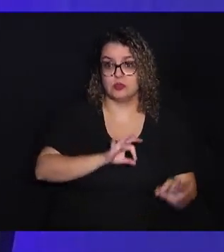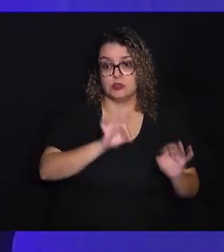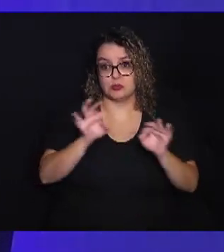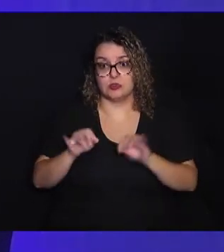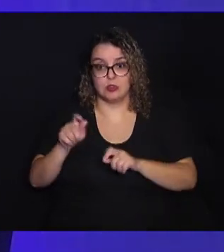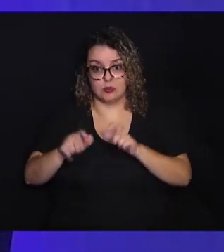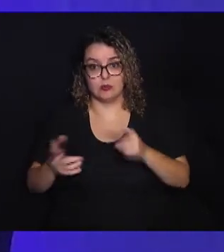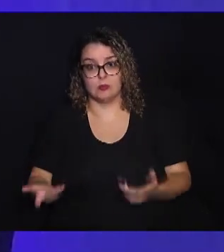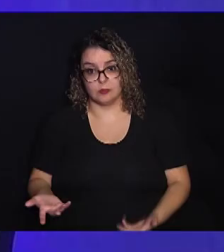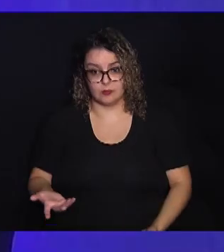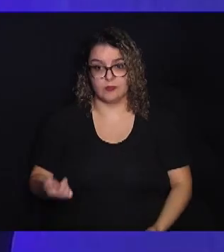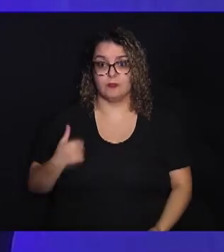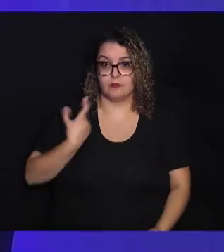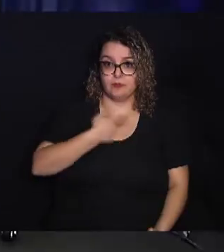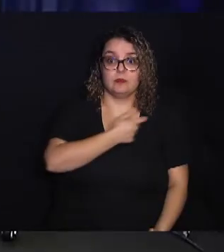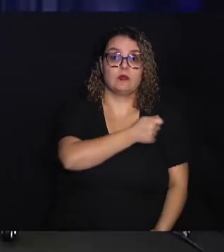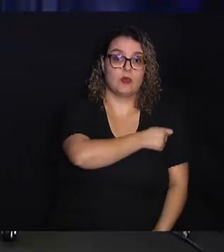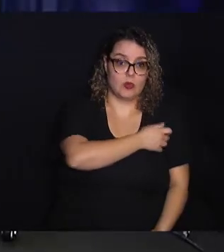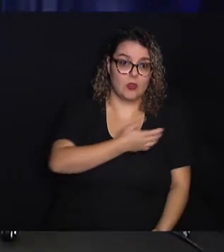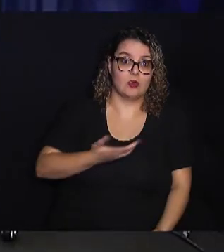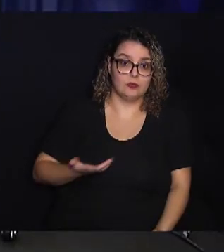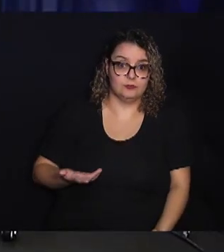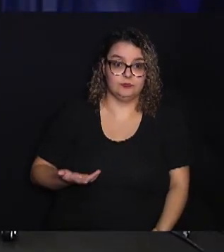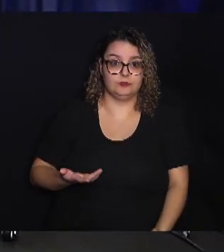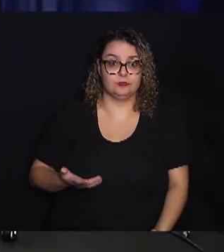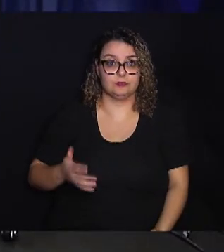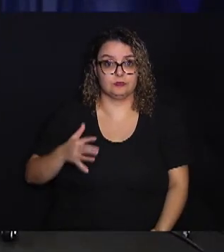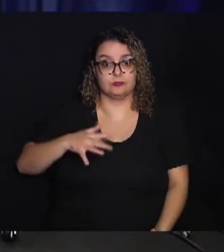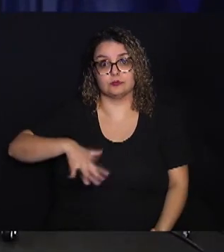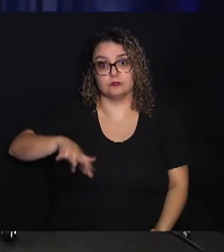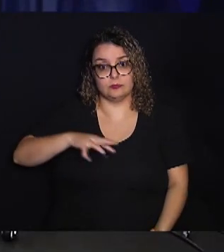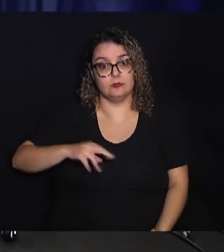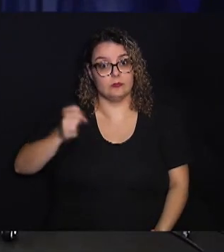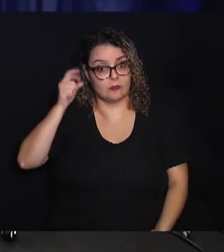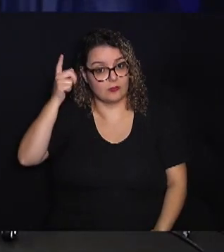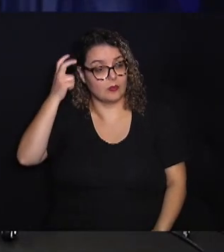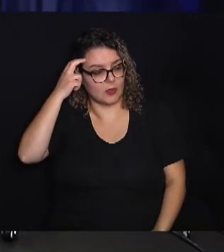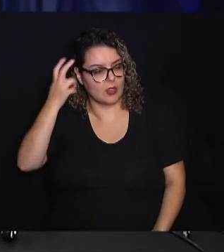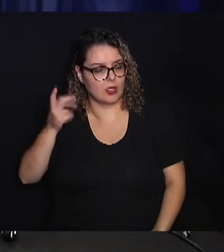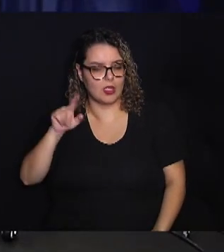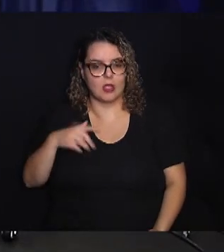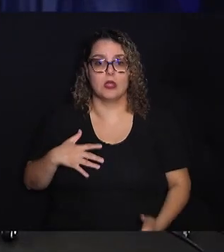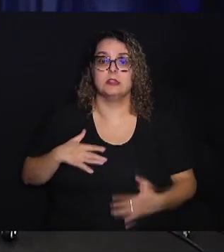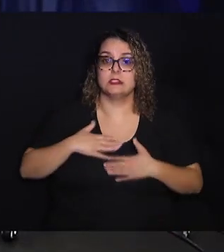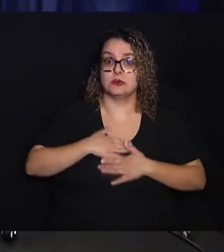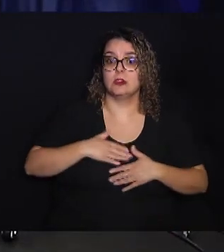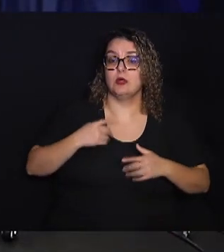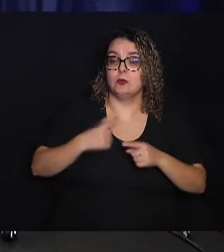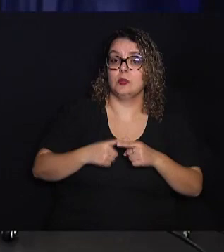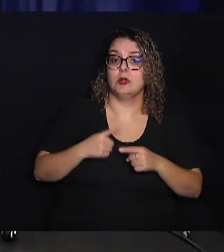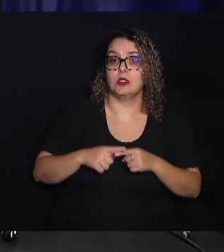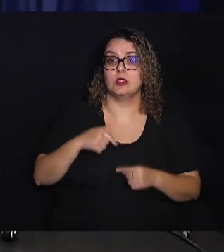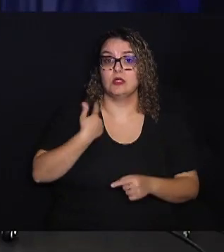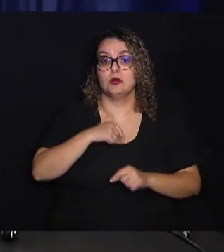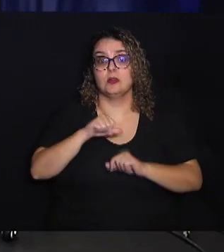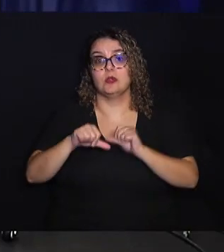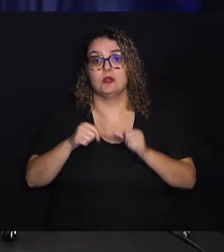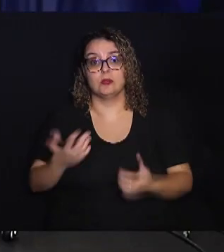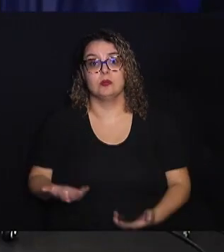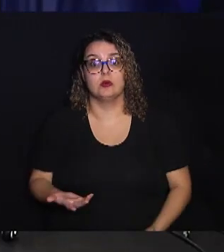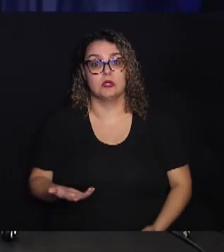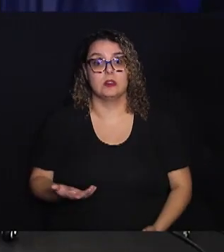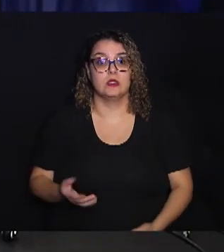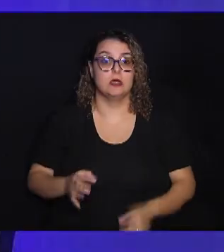ou os nossos alunos, né, em termos de cultura, eu acho que é tão satisfatório, Porque aí também a gente vai ajudar que eles se descubram,